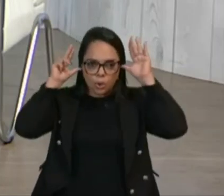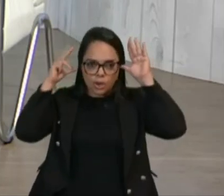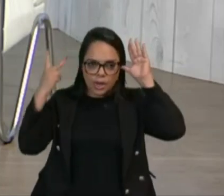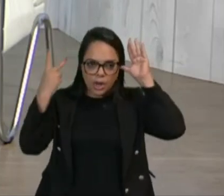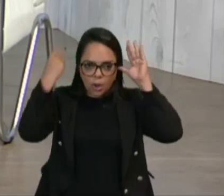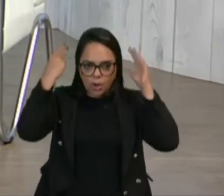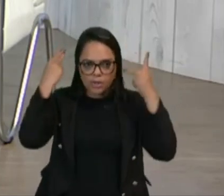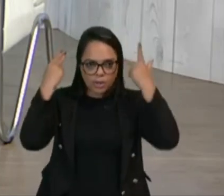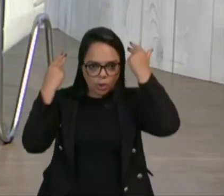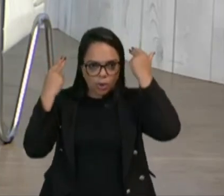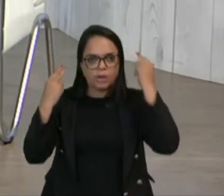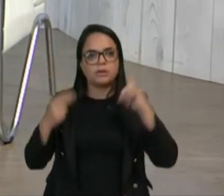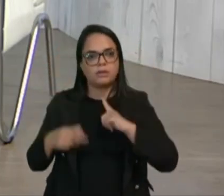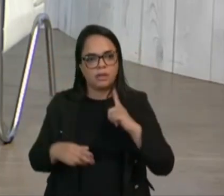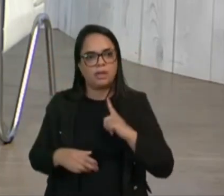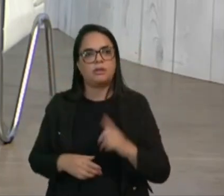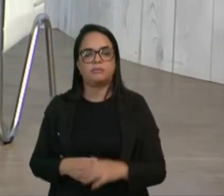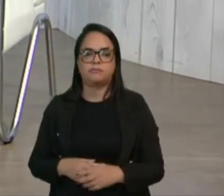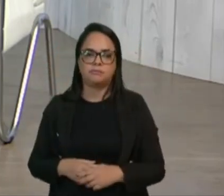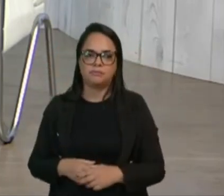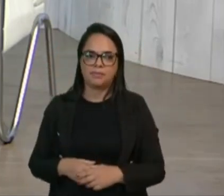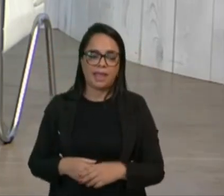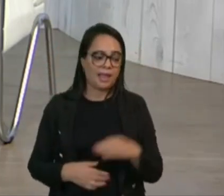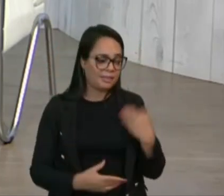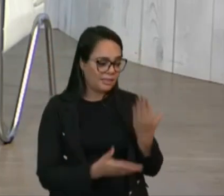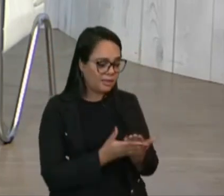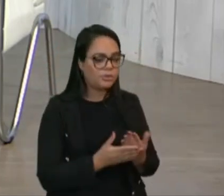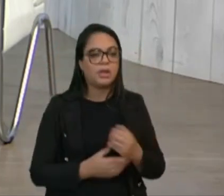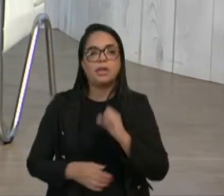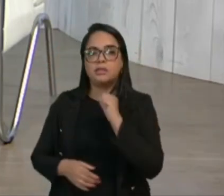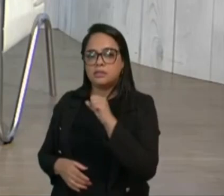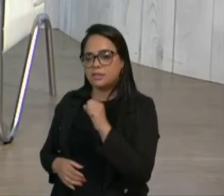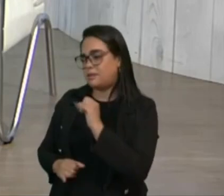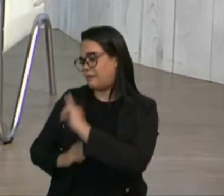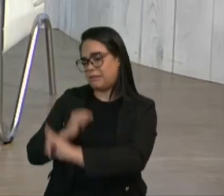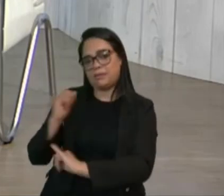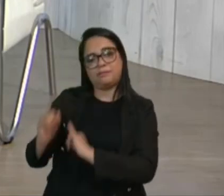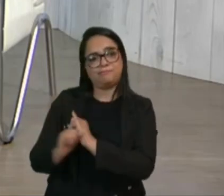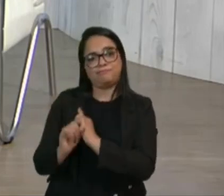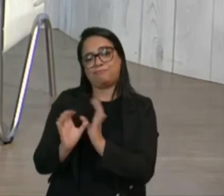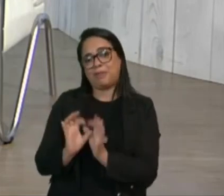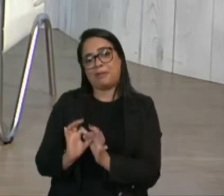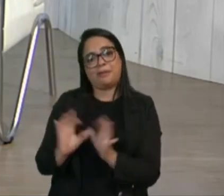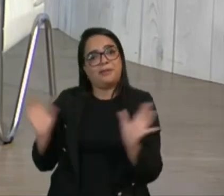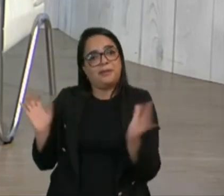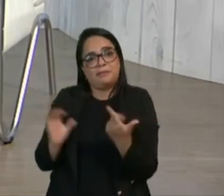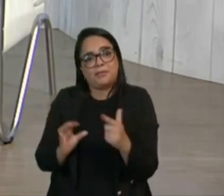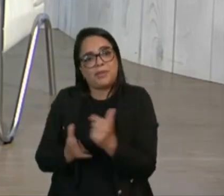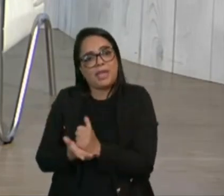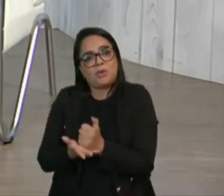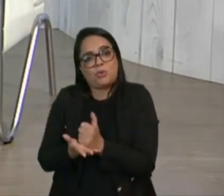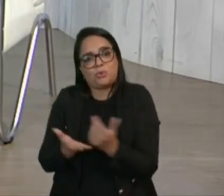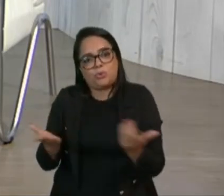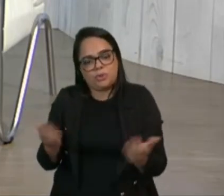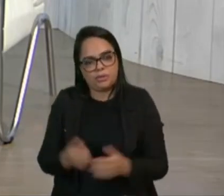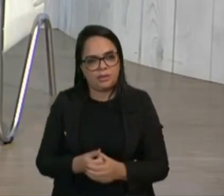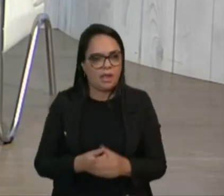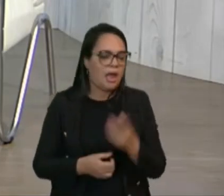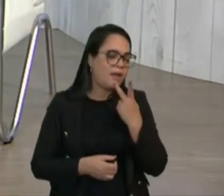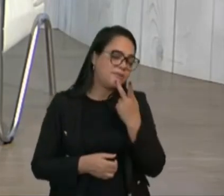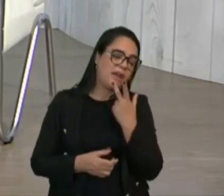né? Sim, na internet, como se diz, terra de ninguém, né? Então, por mais que eles falem